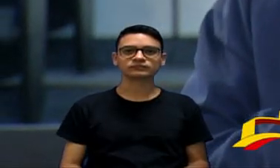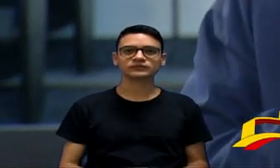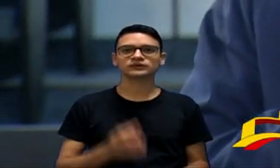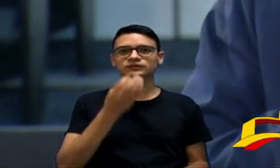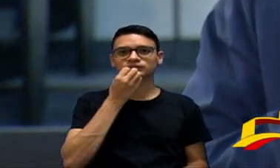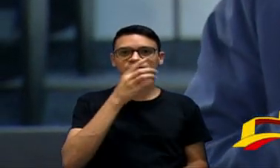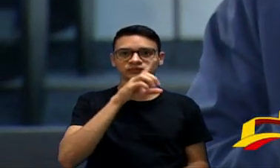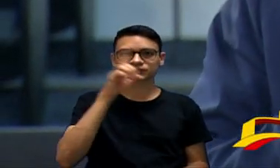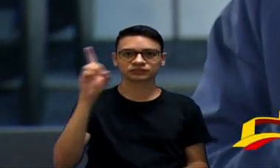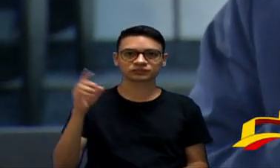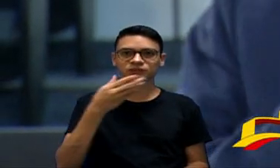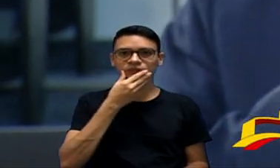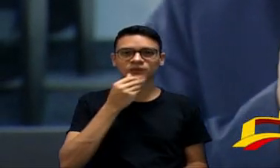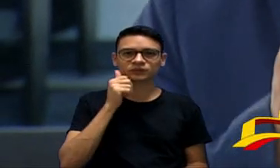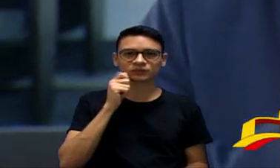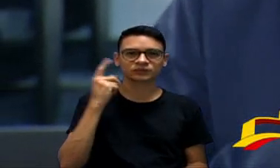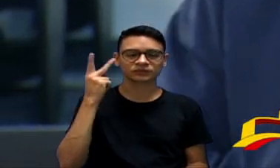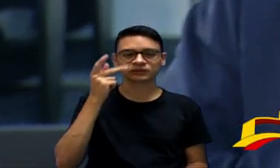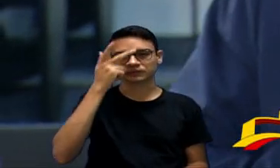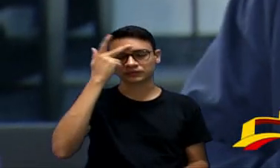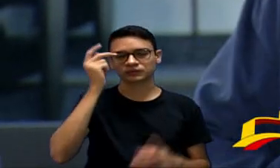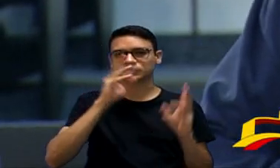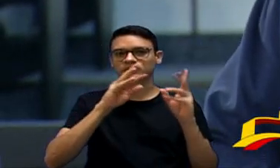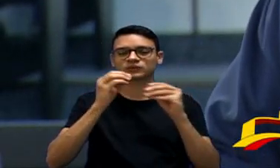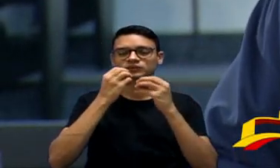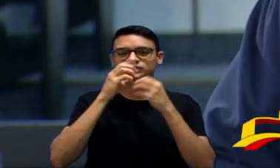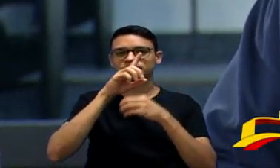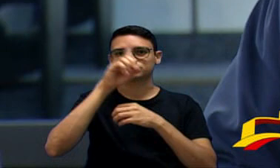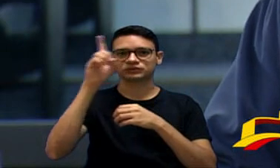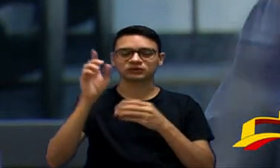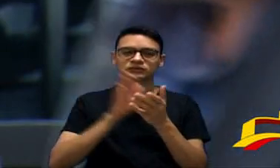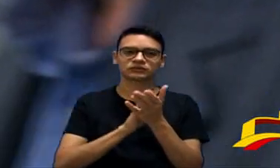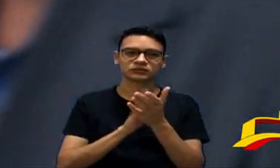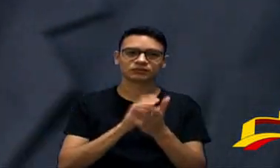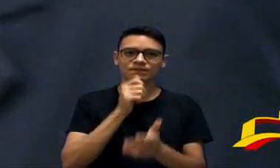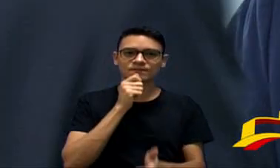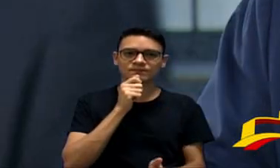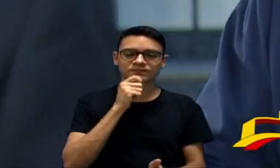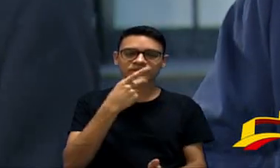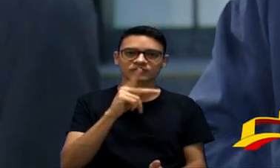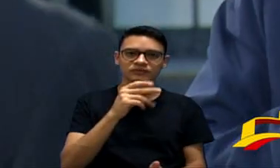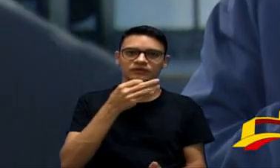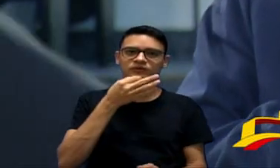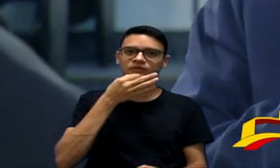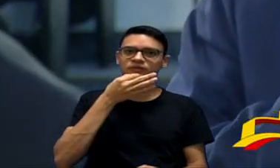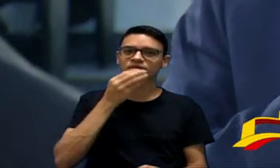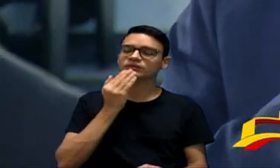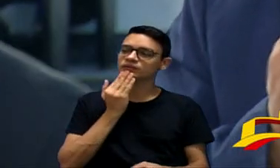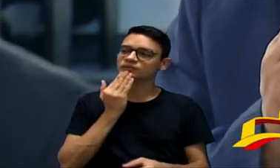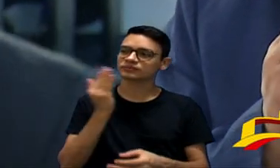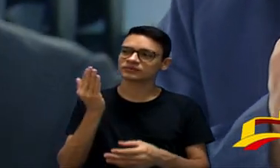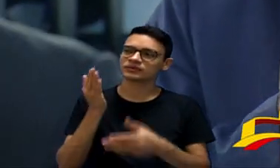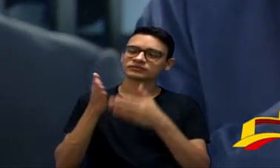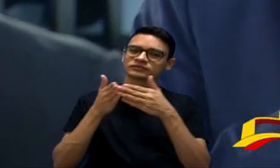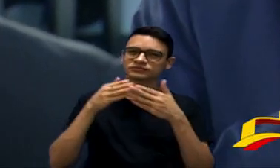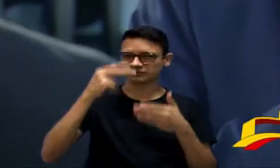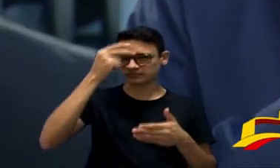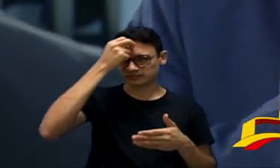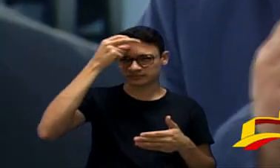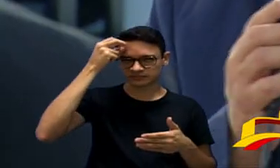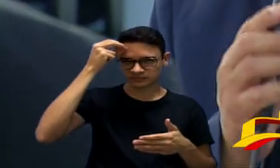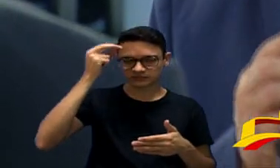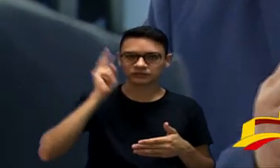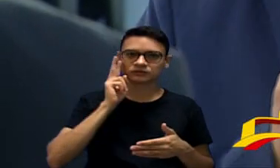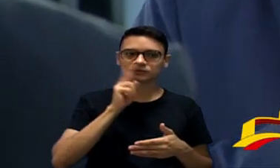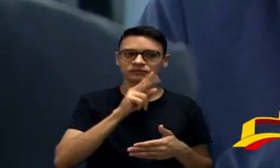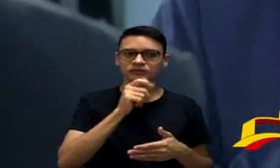Bom dia, vereadores, vereadoras, bom dia a todos. Silvano, parabéns pelo requerimento. Obrigado, obrigado. Estou vendo aqui a participação do Silvano,